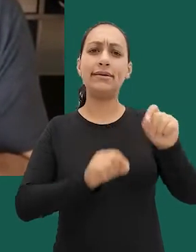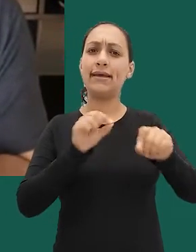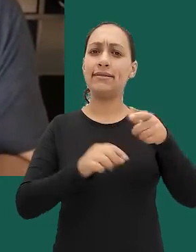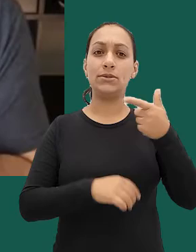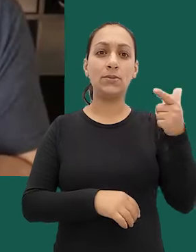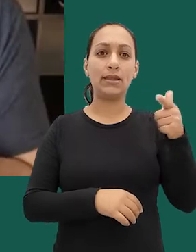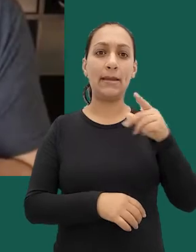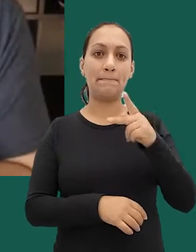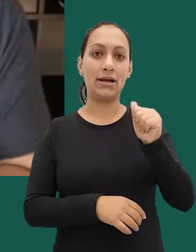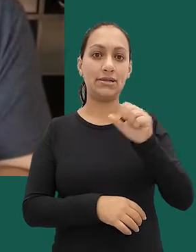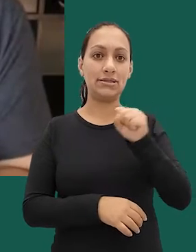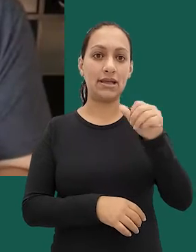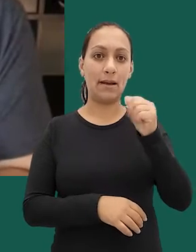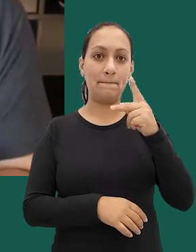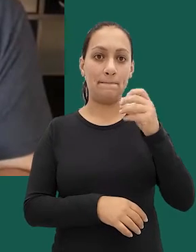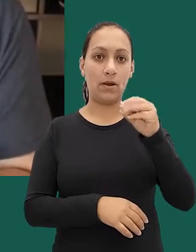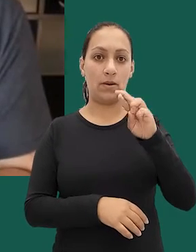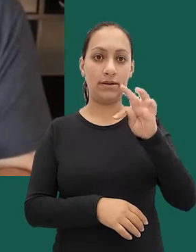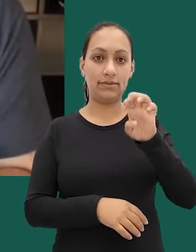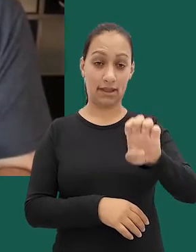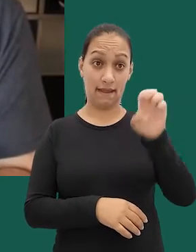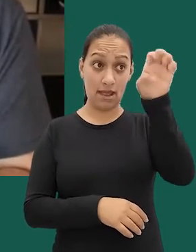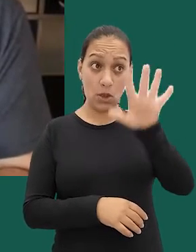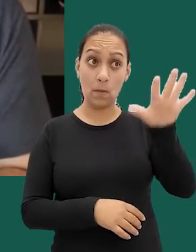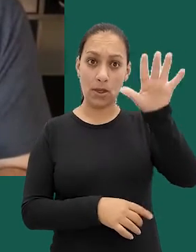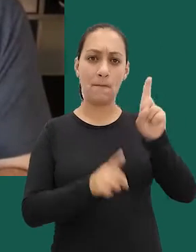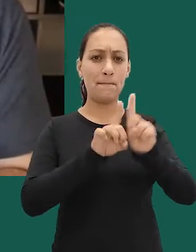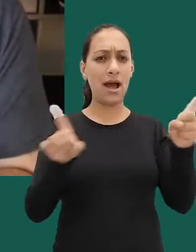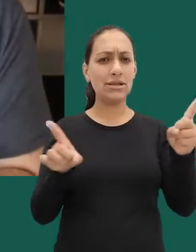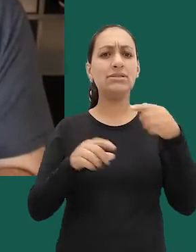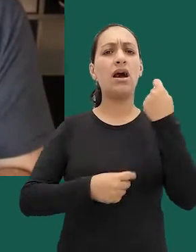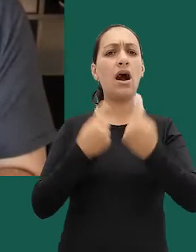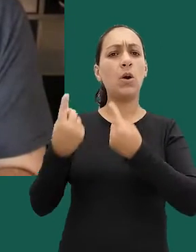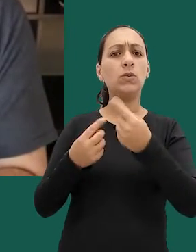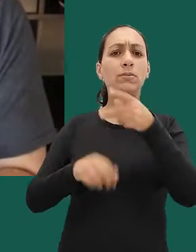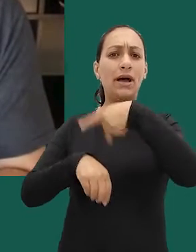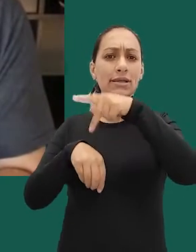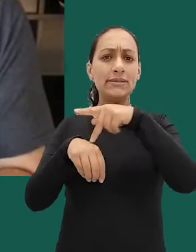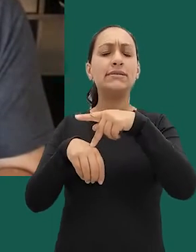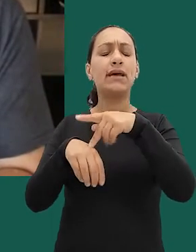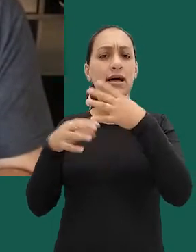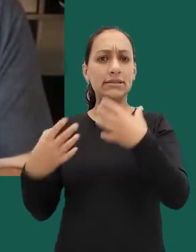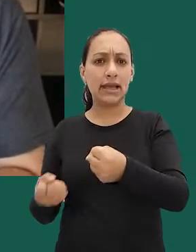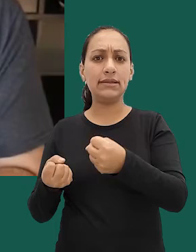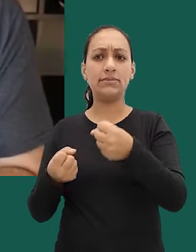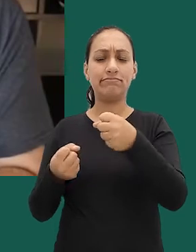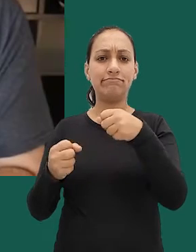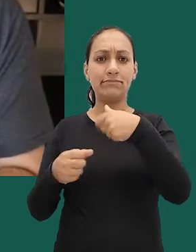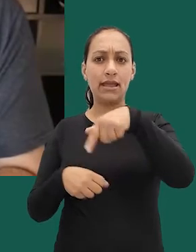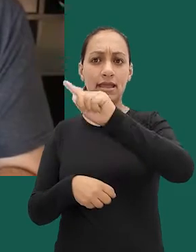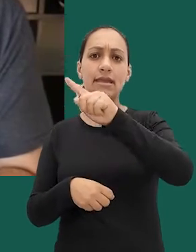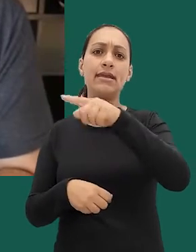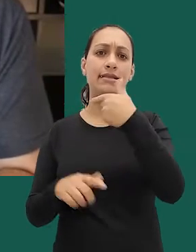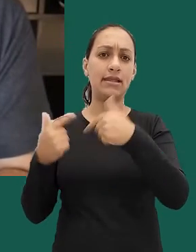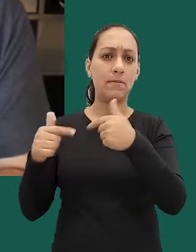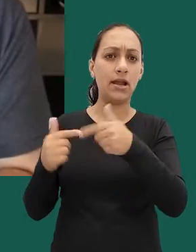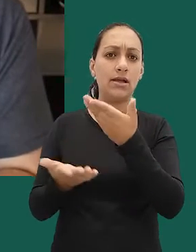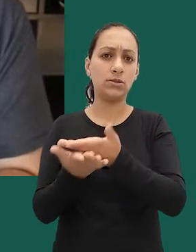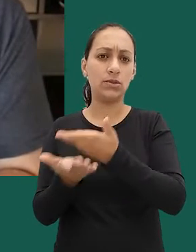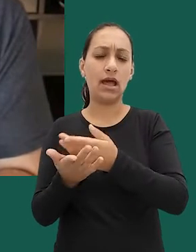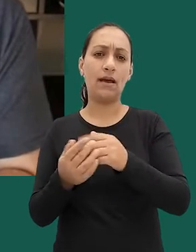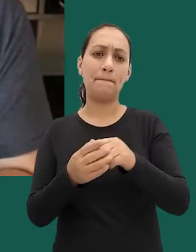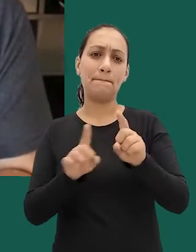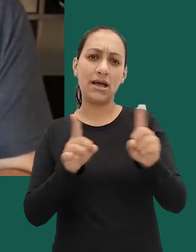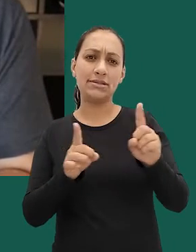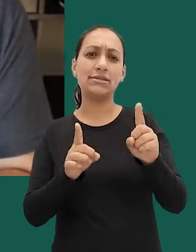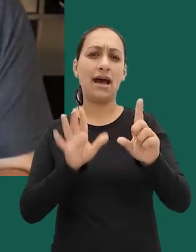exemplo. Mas tem alguns países que permitem a pessoa estudar e trabalhar part-time, enfim, e a legislação muda um pouquinho, os vistos